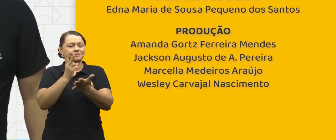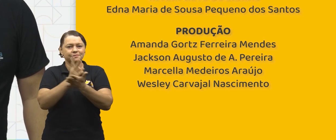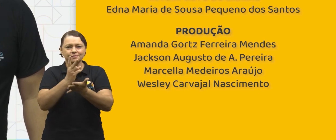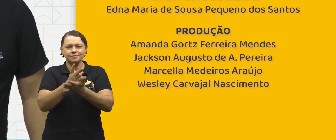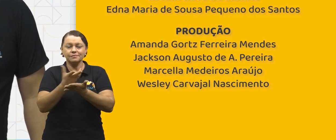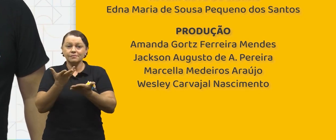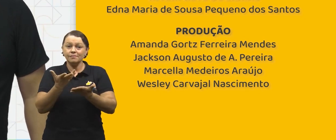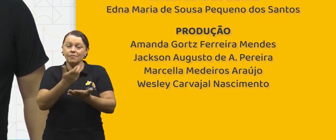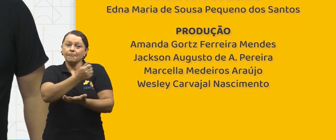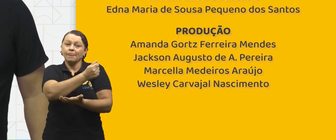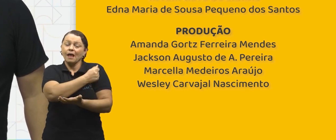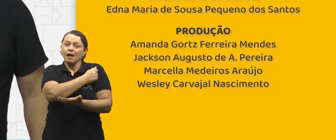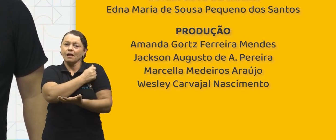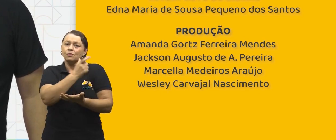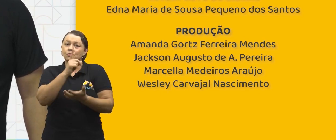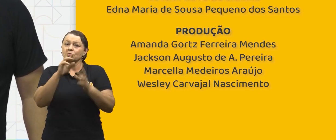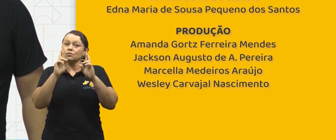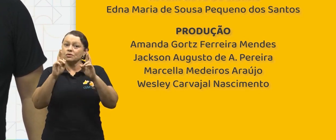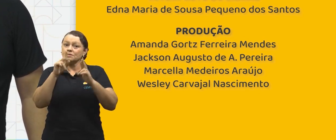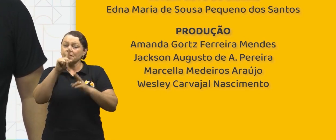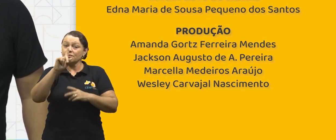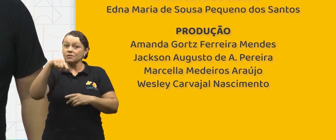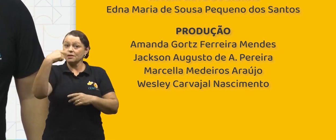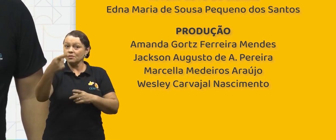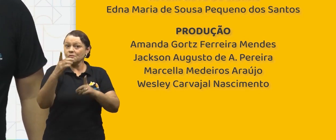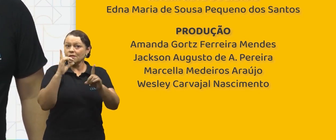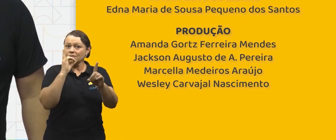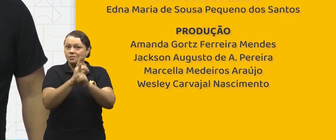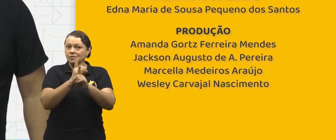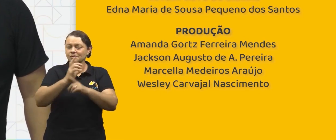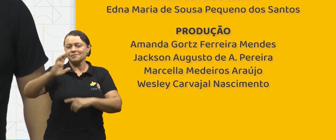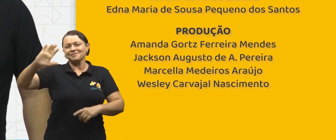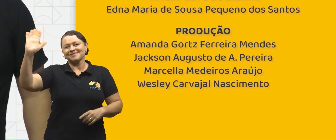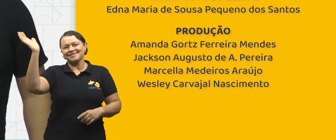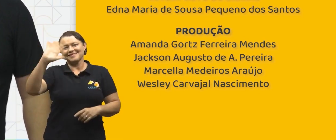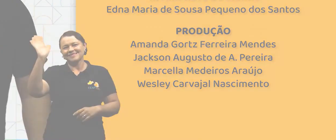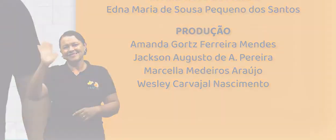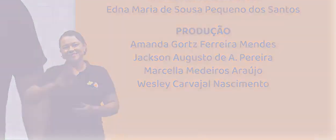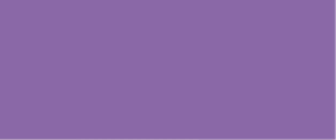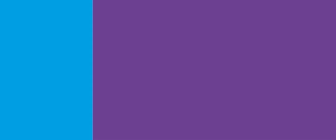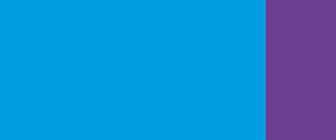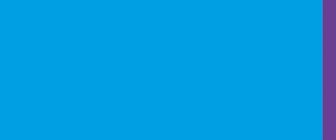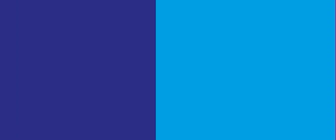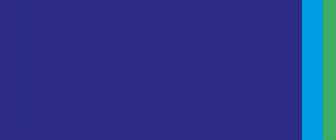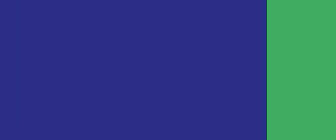Dedicado aluno, conto com você para o nosso próximo encontro. Até lá!